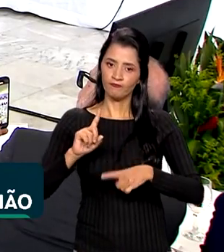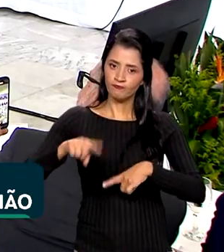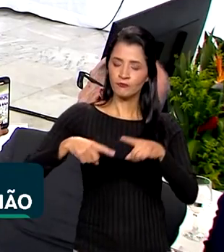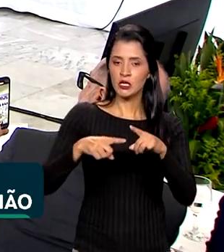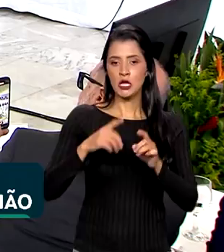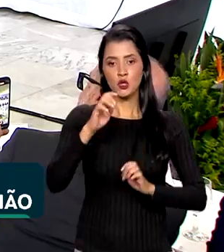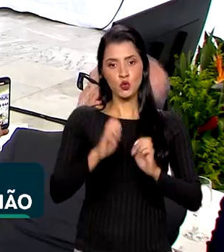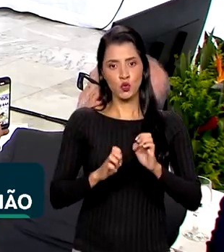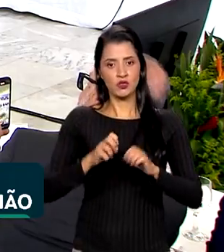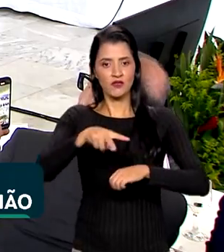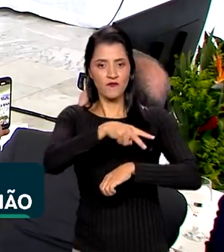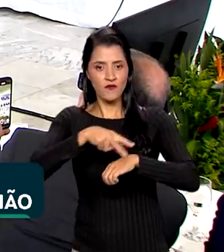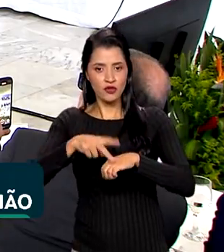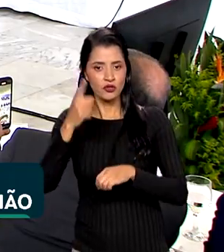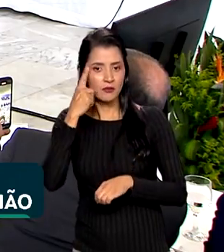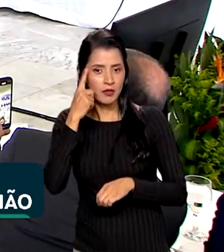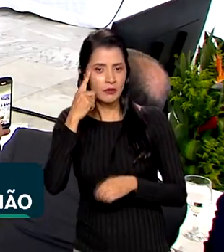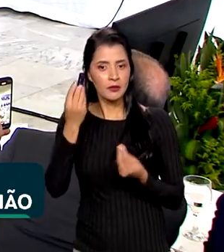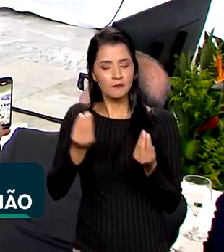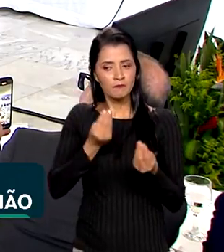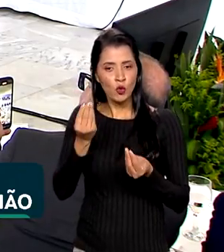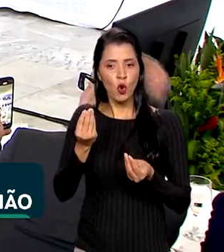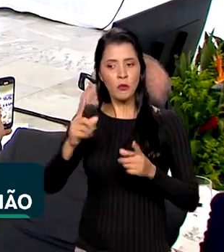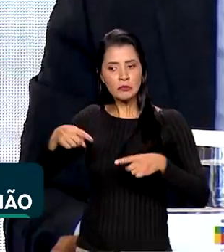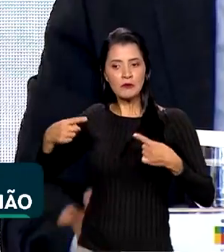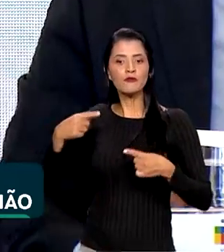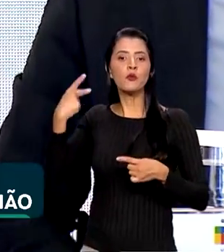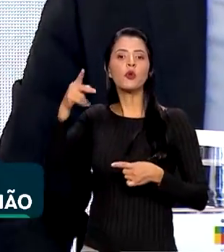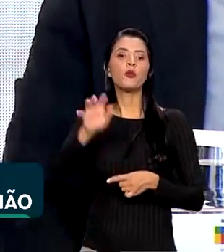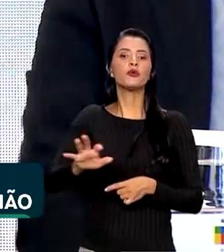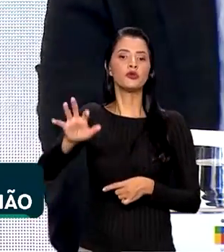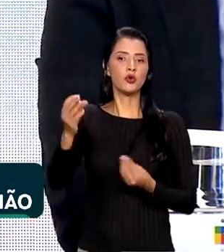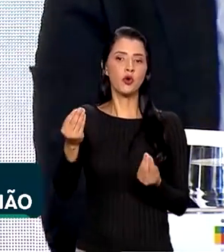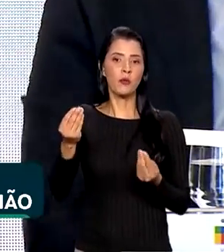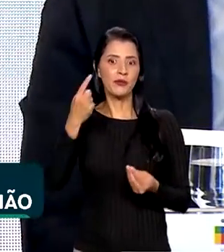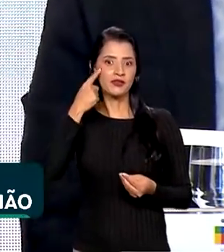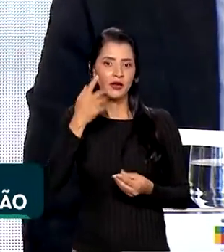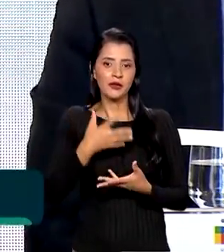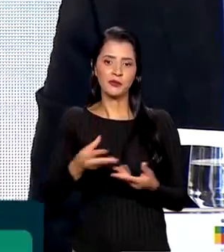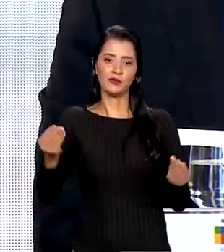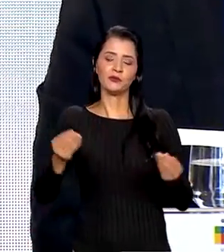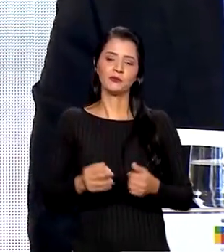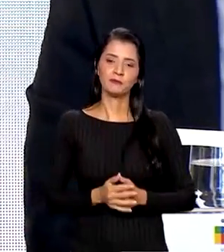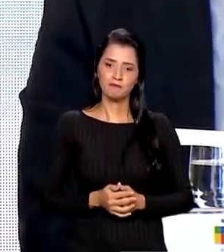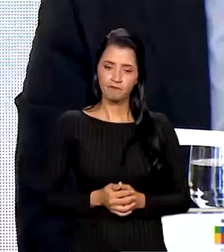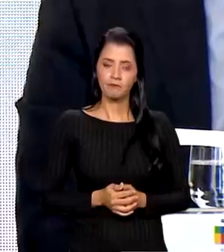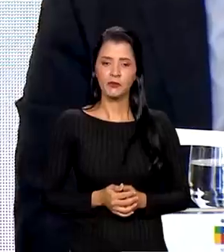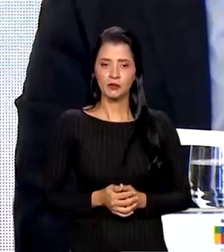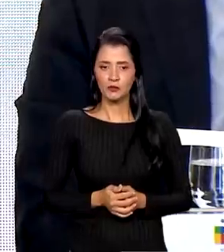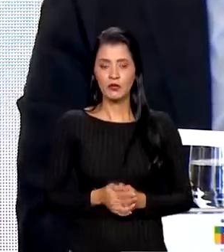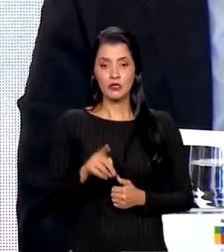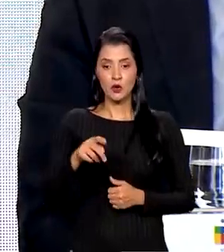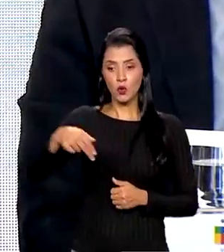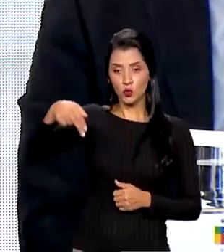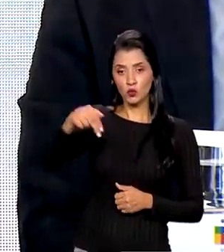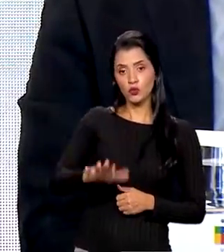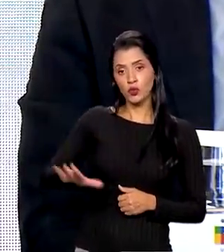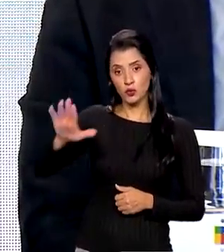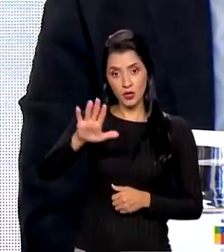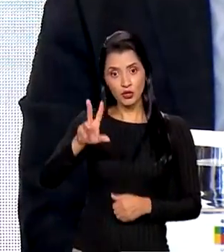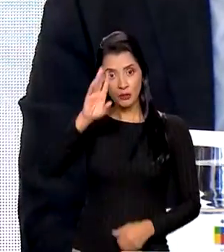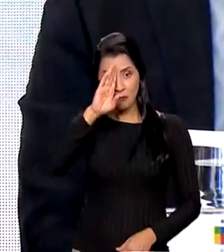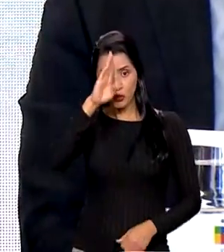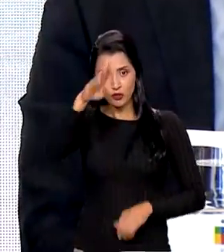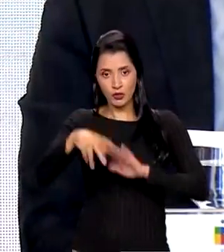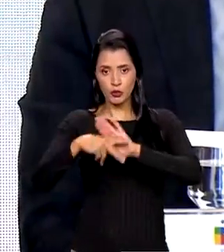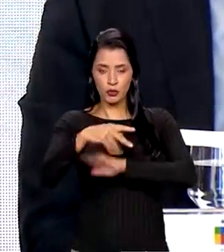de pensar soluções para os desafios da região. O Nordeste é uma prioridade do